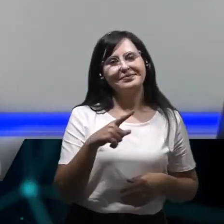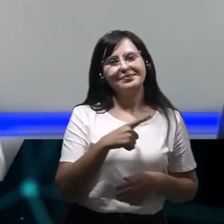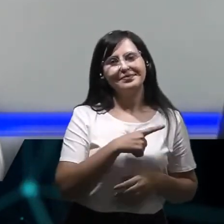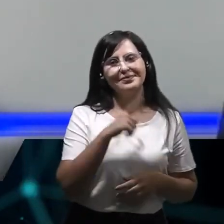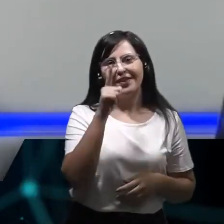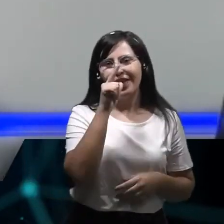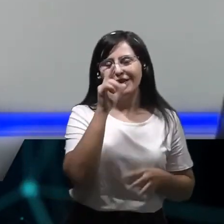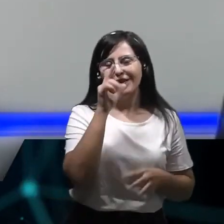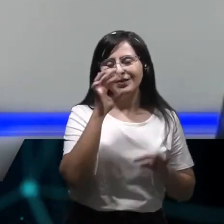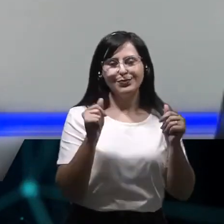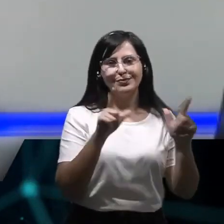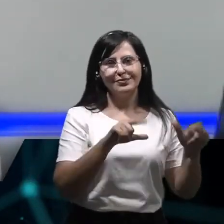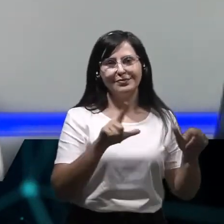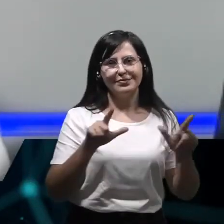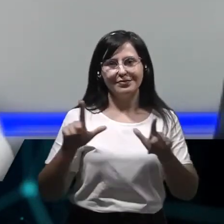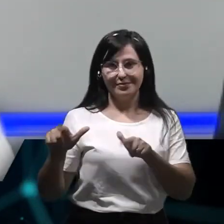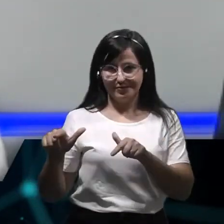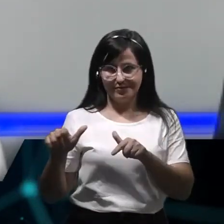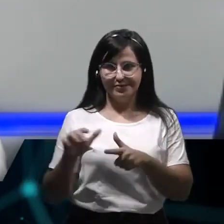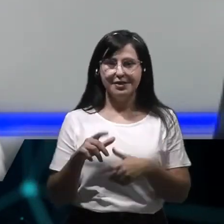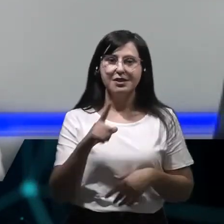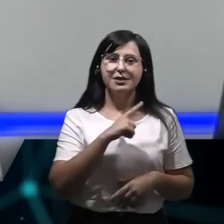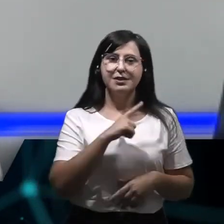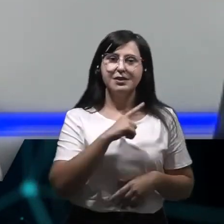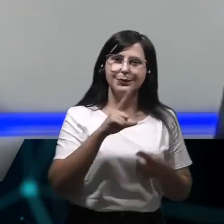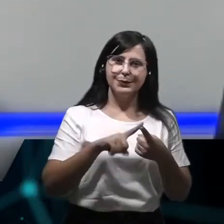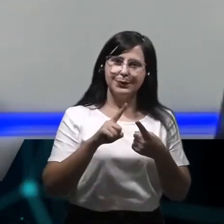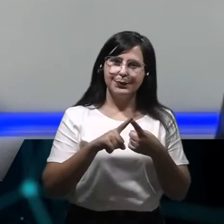toda a localidade. A gente também já estamos fazendo